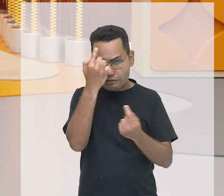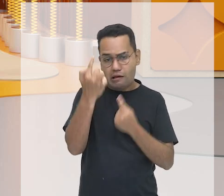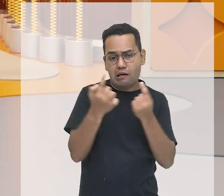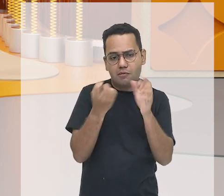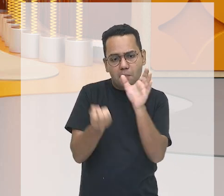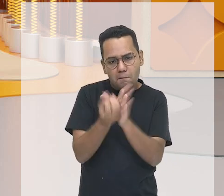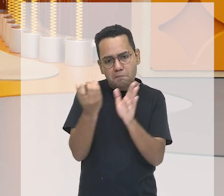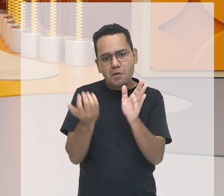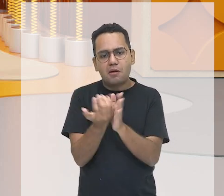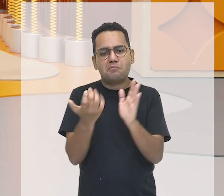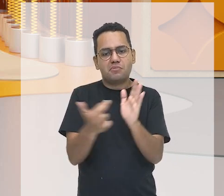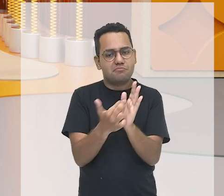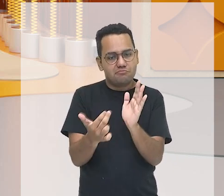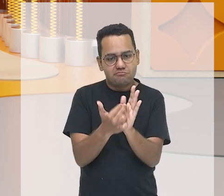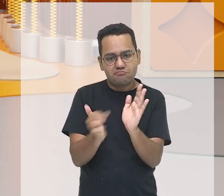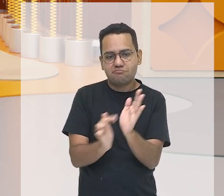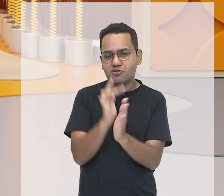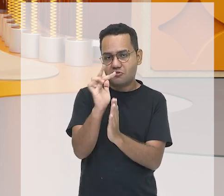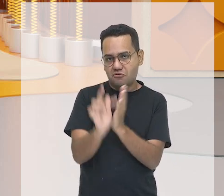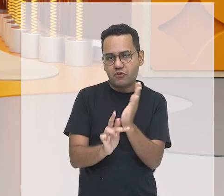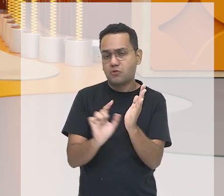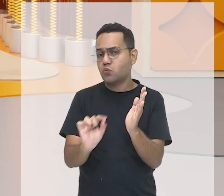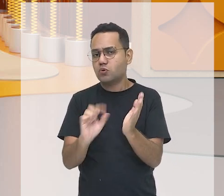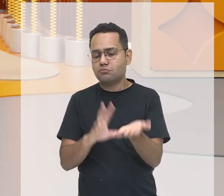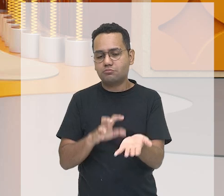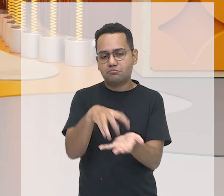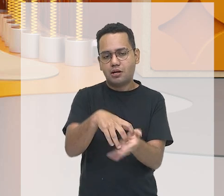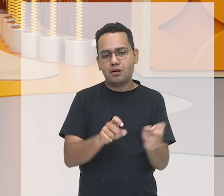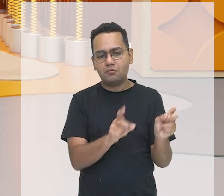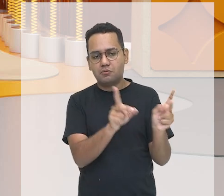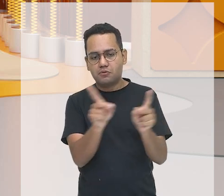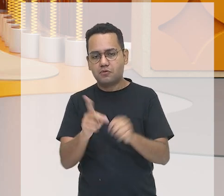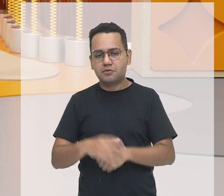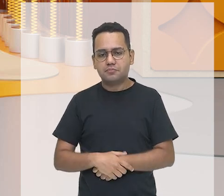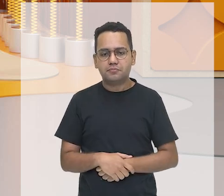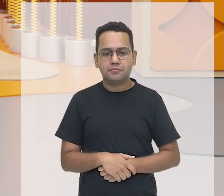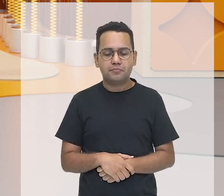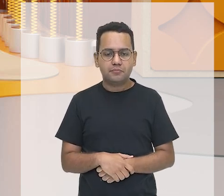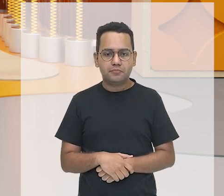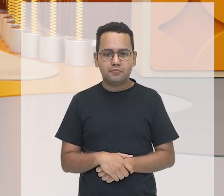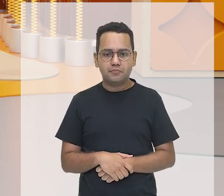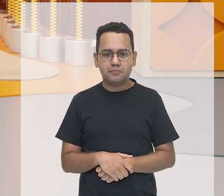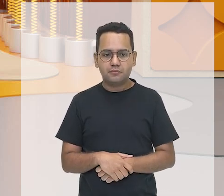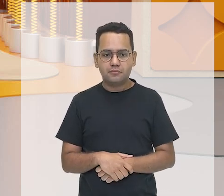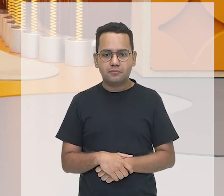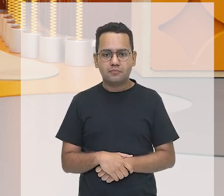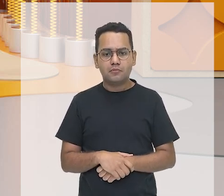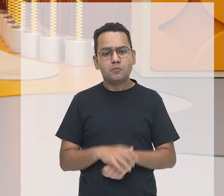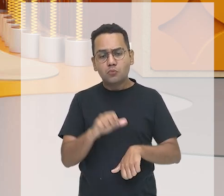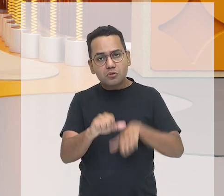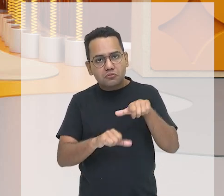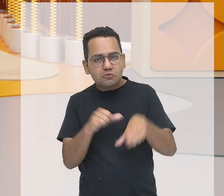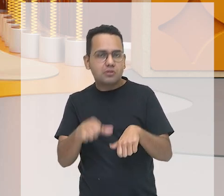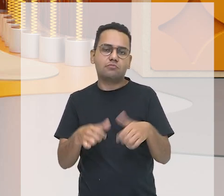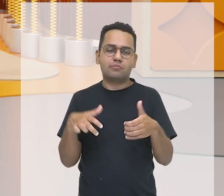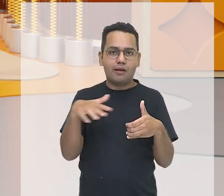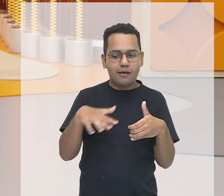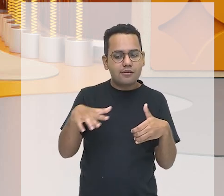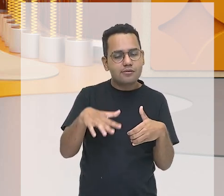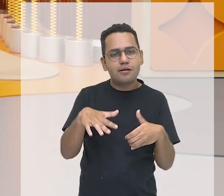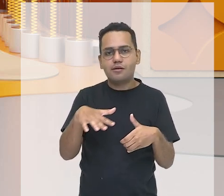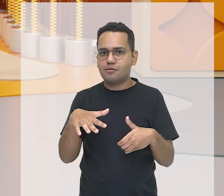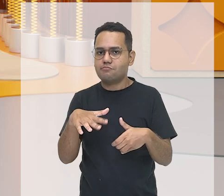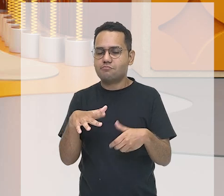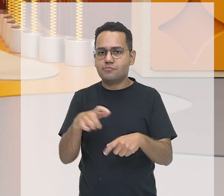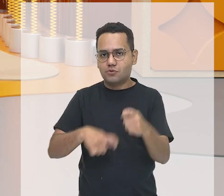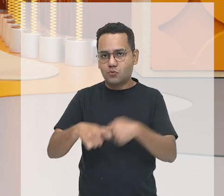criando novas oportunidades ali de mercado e também transformando setores tradicionais, né, que estava